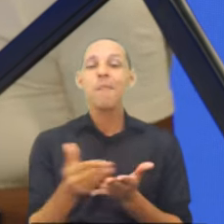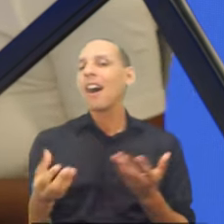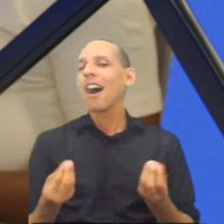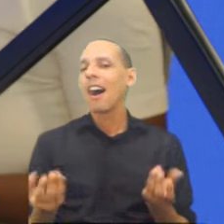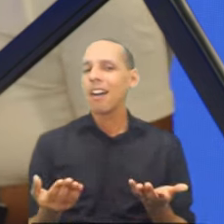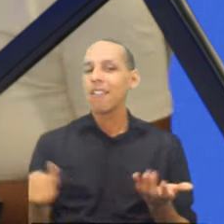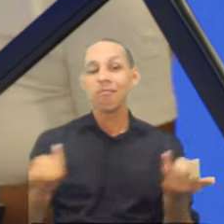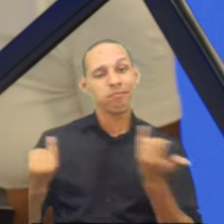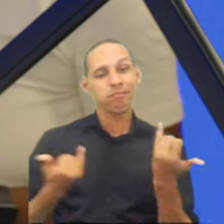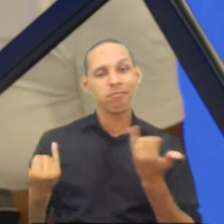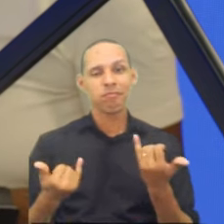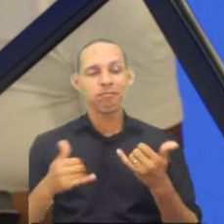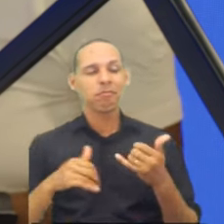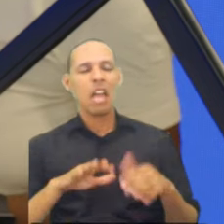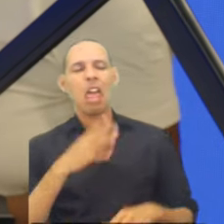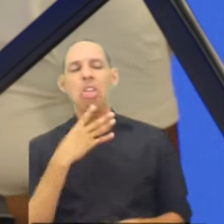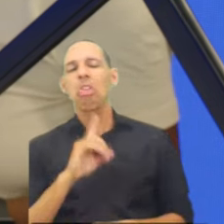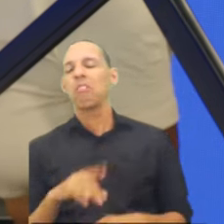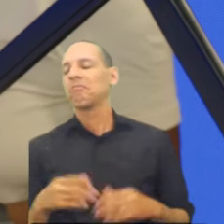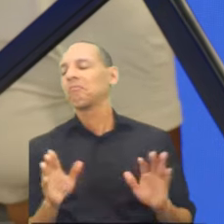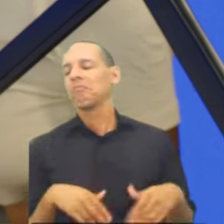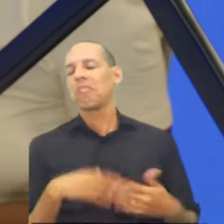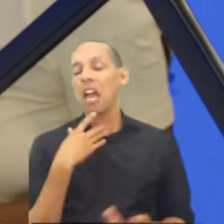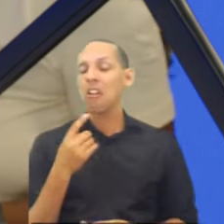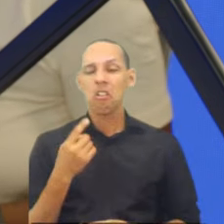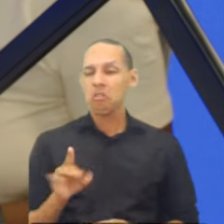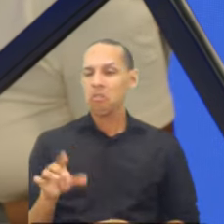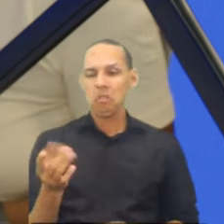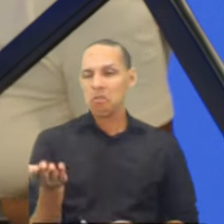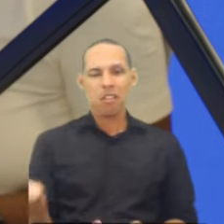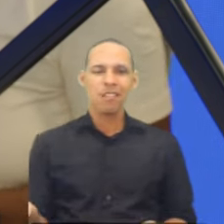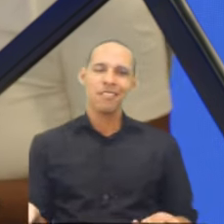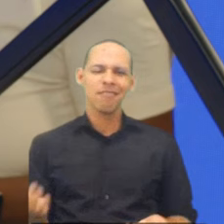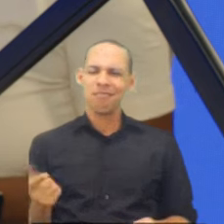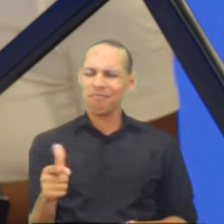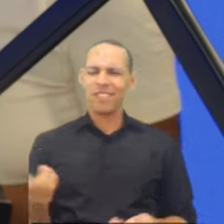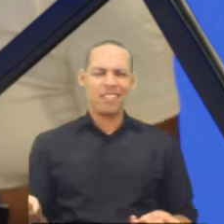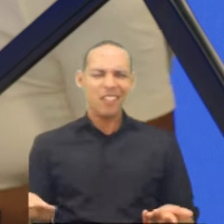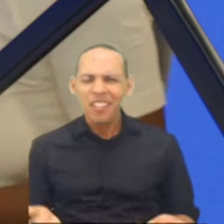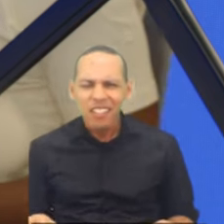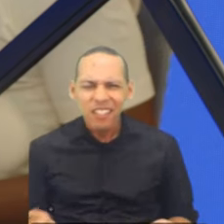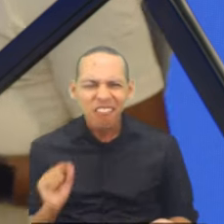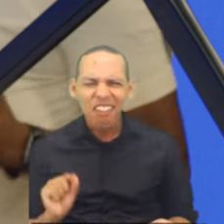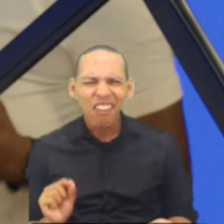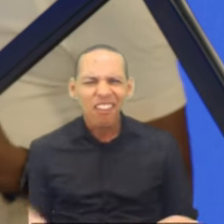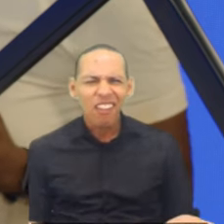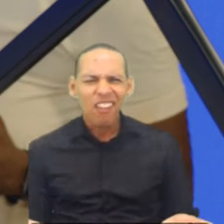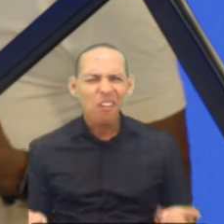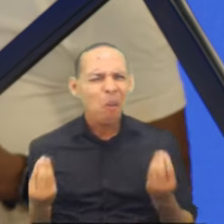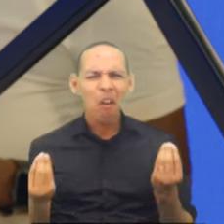tudo começou porque exatamente disseram pra gente que não conheciam não eu só conheço você e fulaninho eu fiz assim de não tem eu fiz